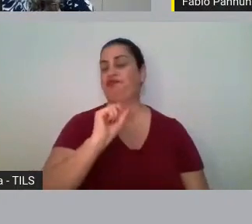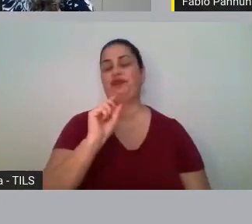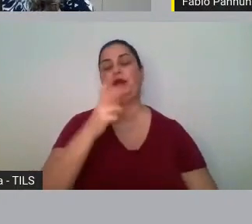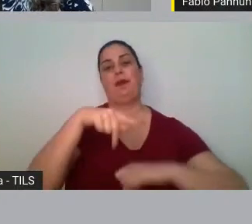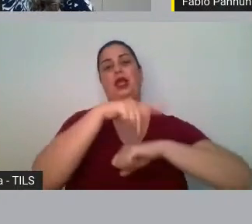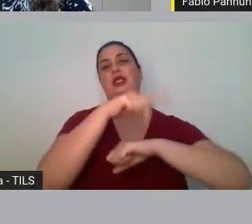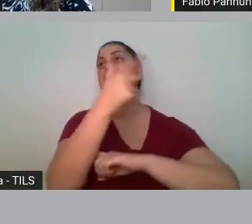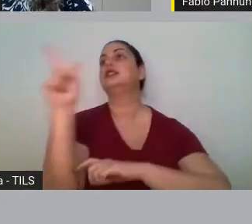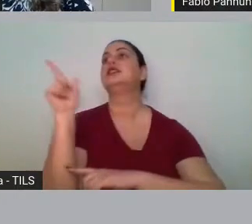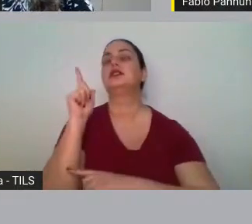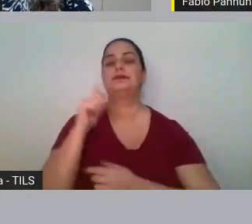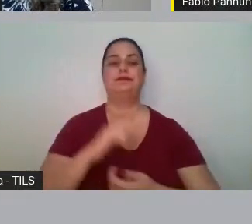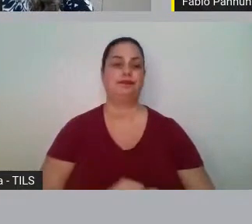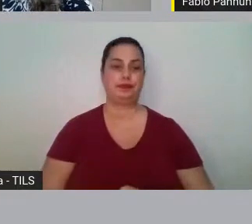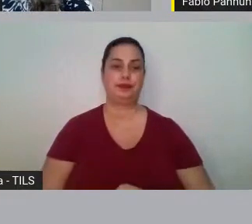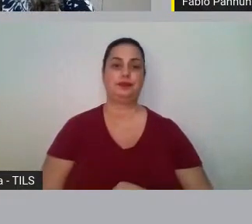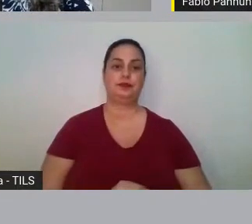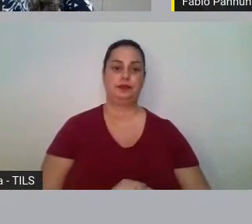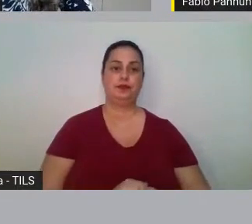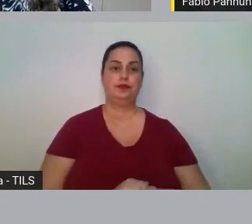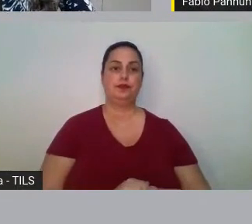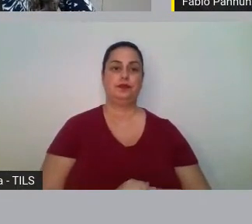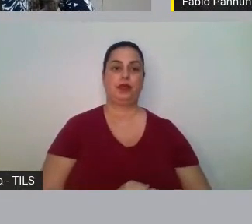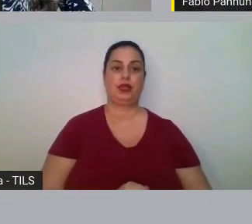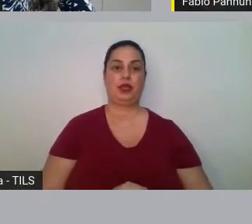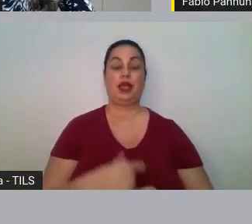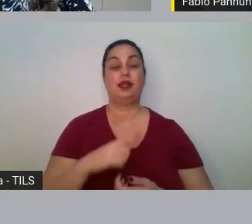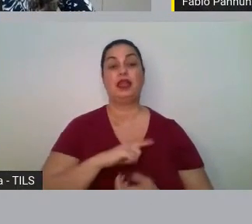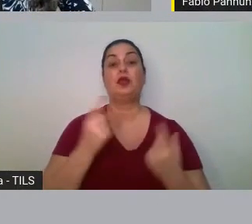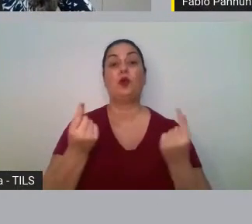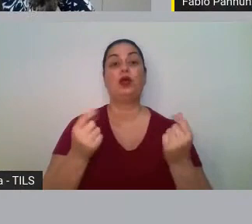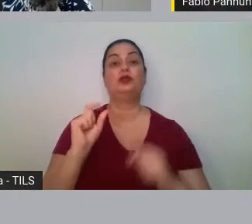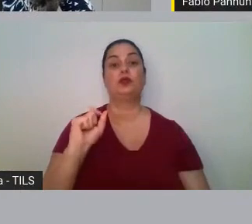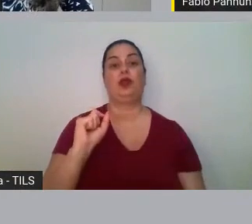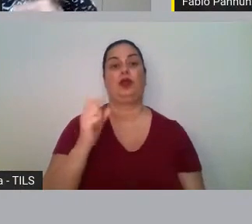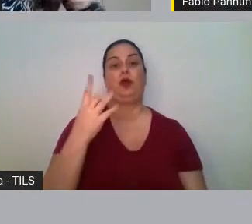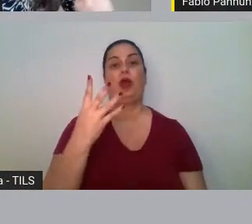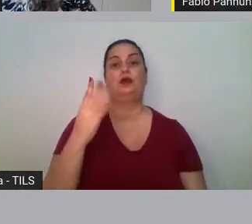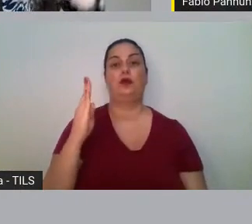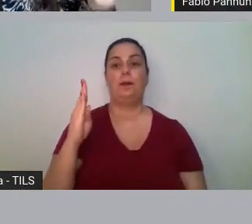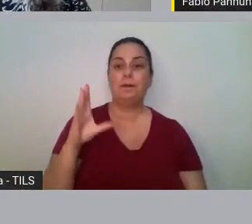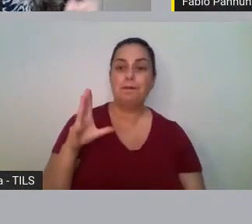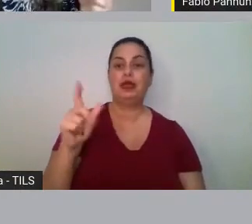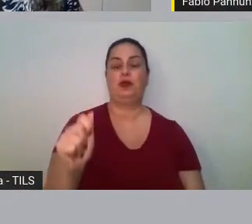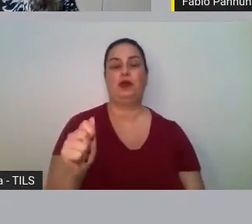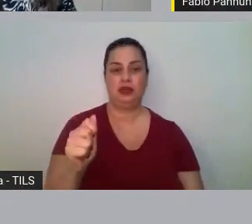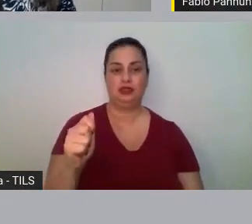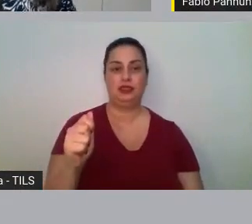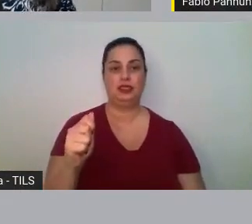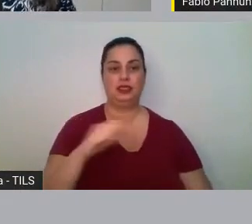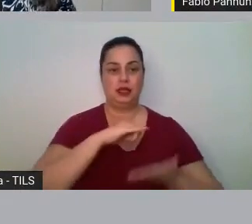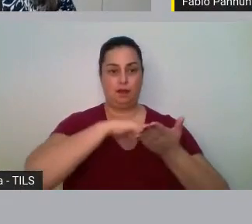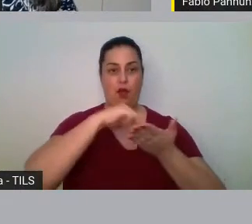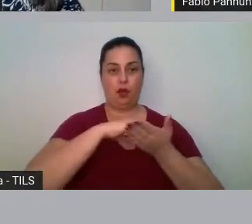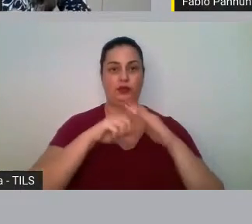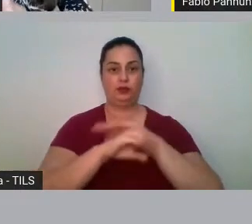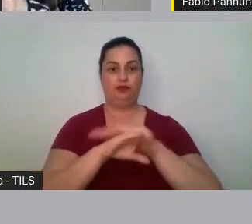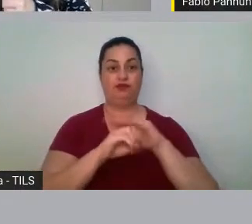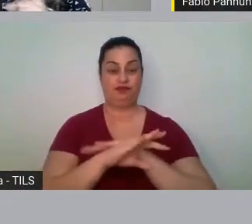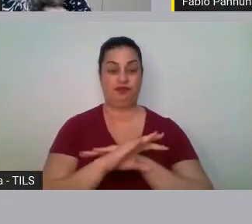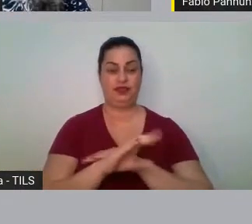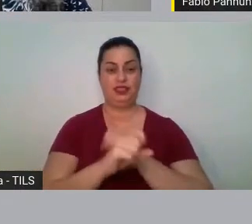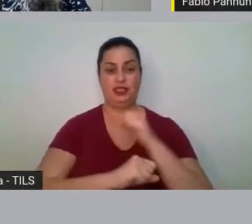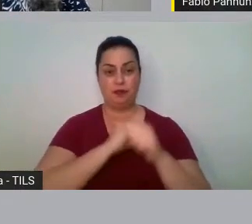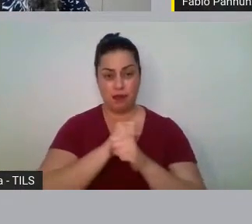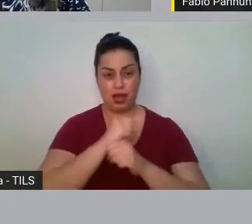de estoque. Aí não está computado nem o fluxo, ou seja, o que foi pago em cada ano.